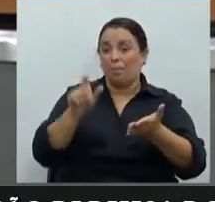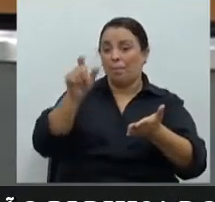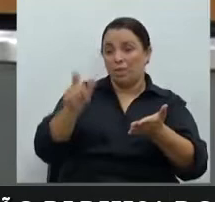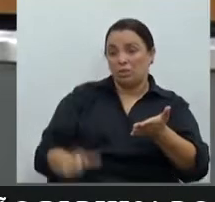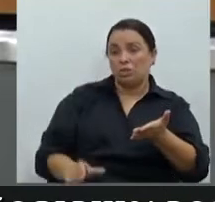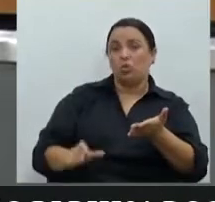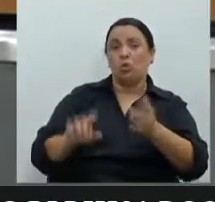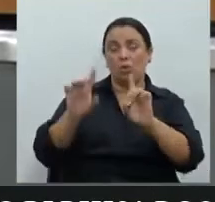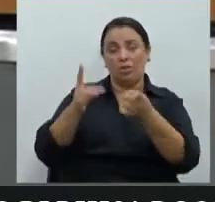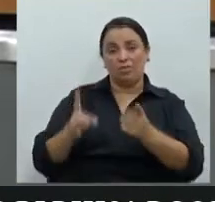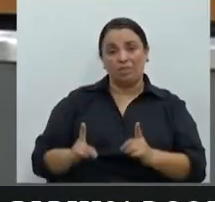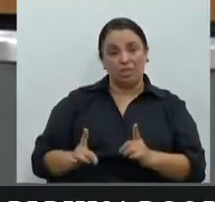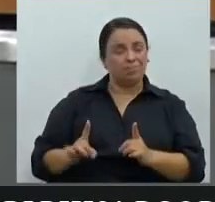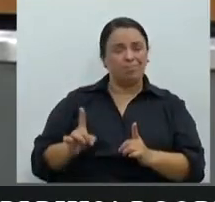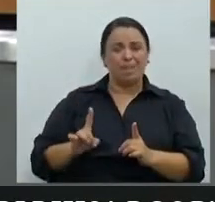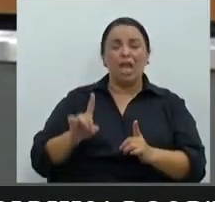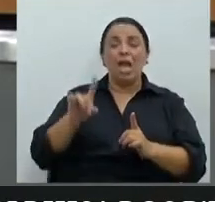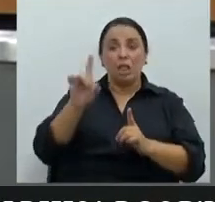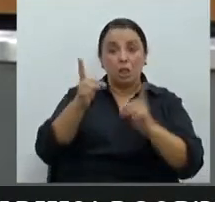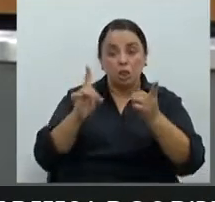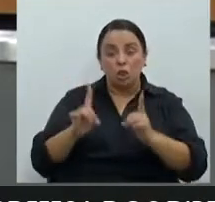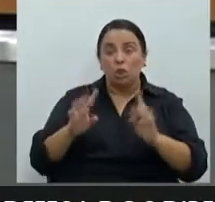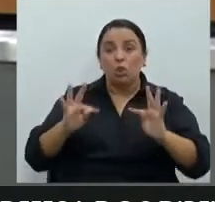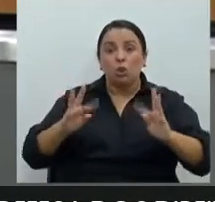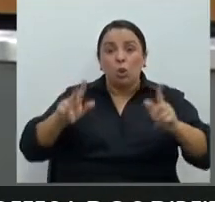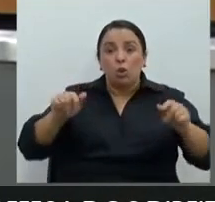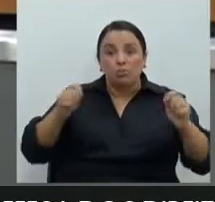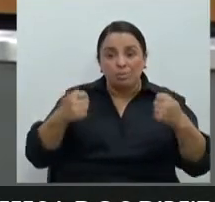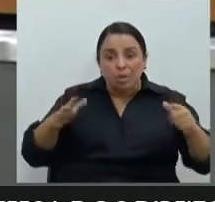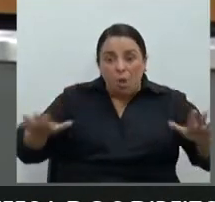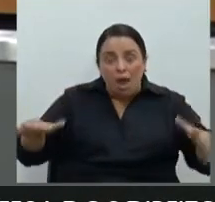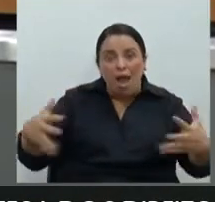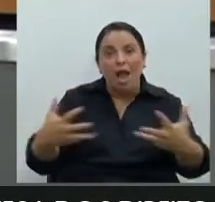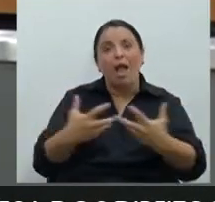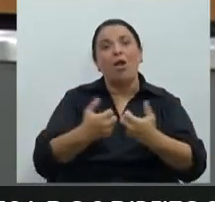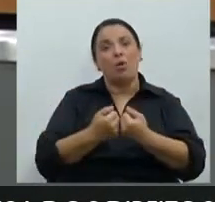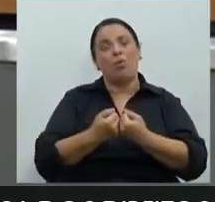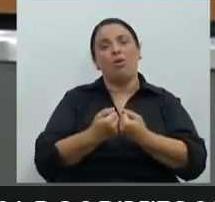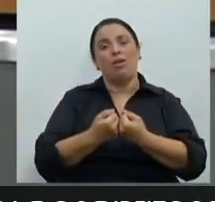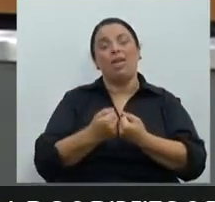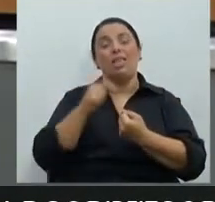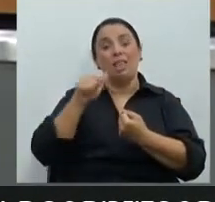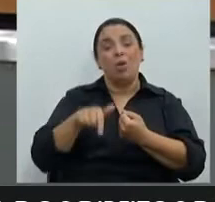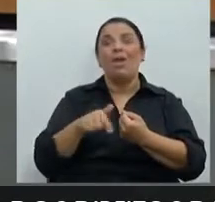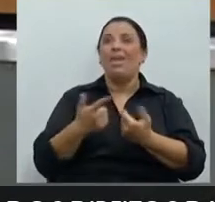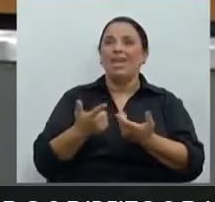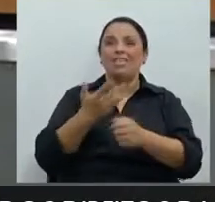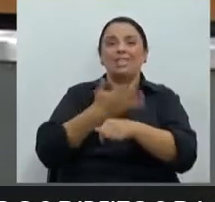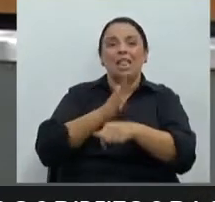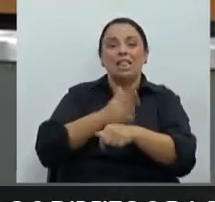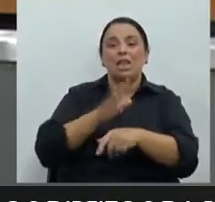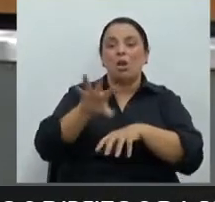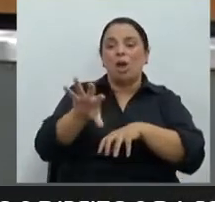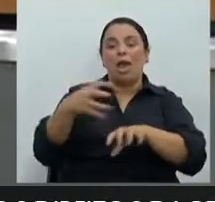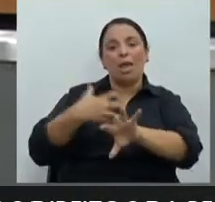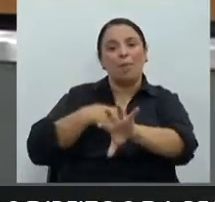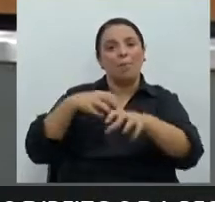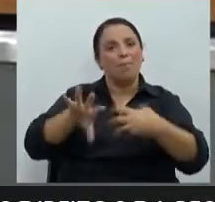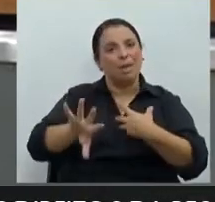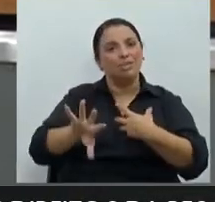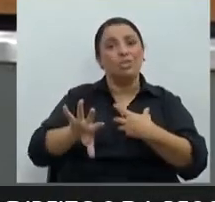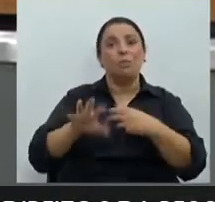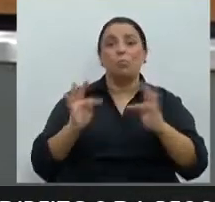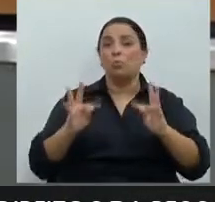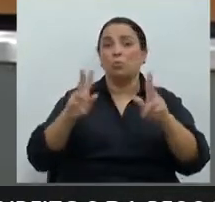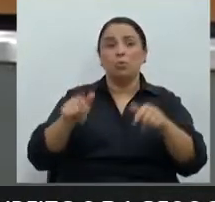por todas as pessoas. Então, a gente precisa fazer esse exercício de empatia, porque todas as pessoas, elas querem